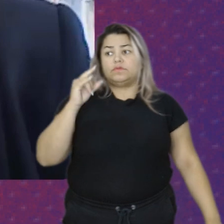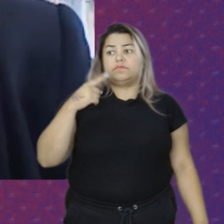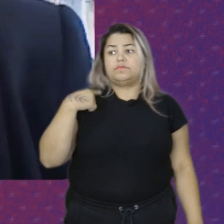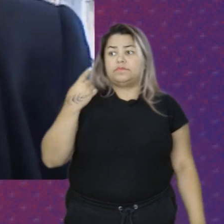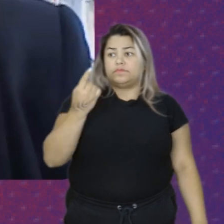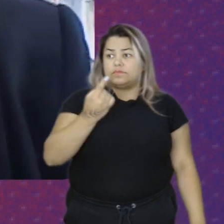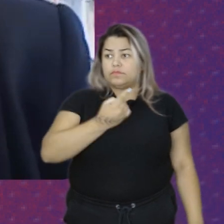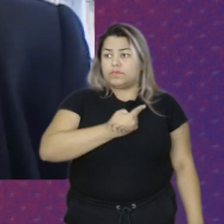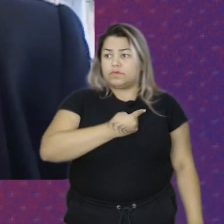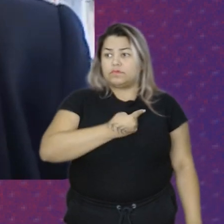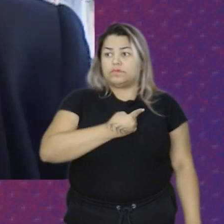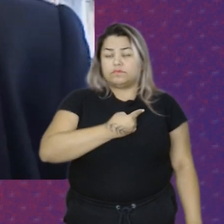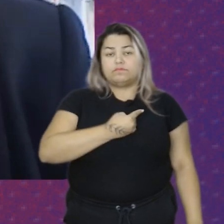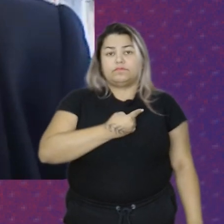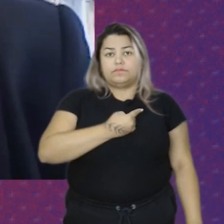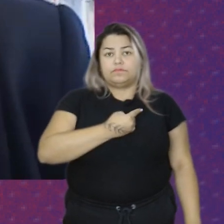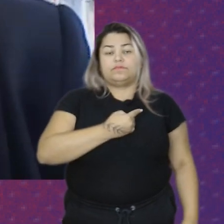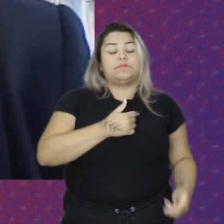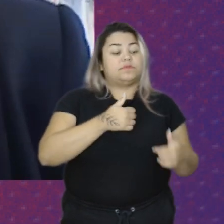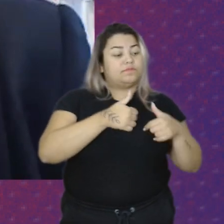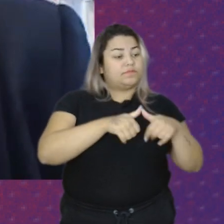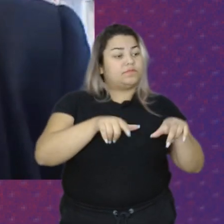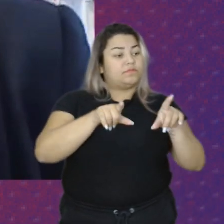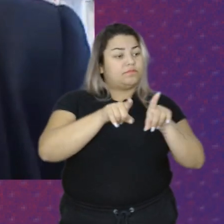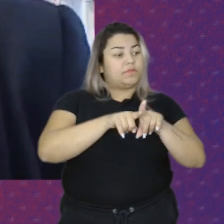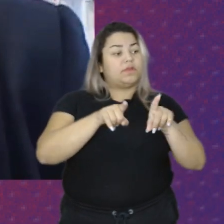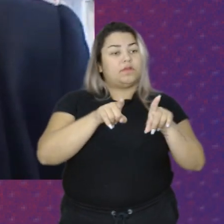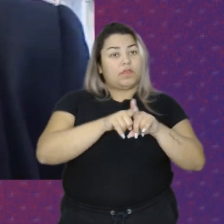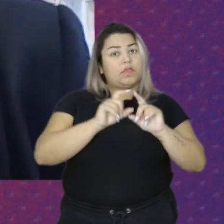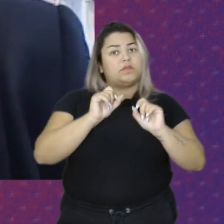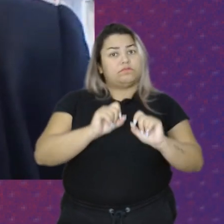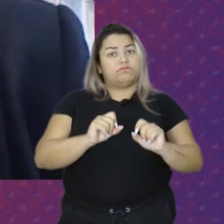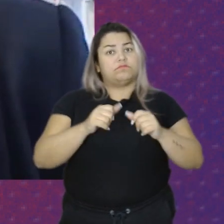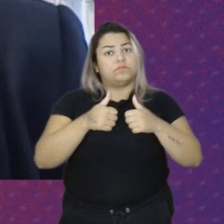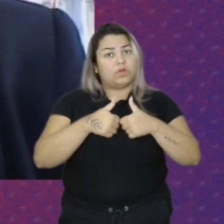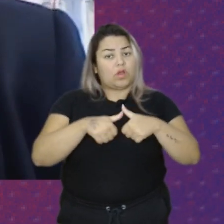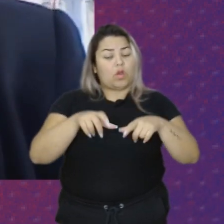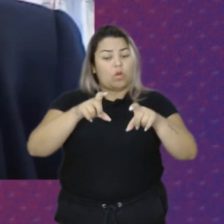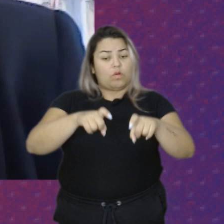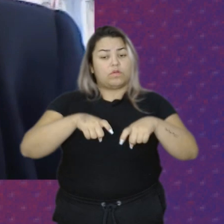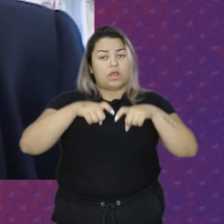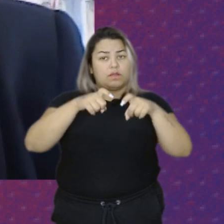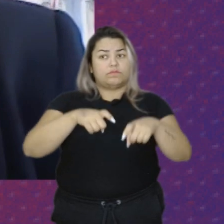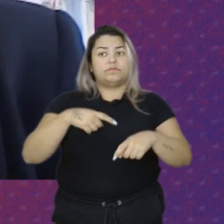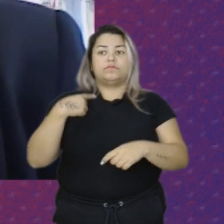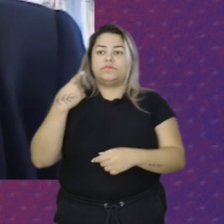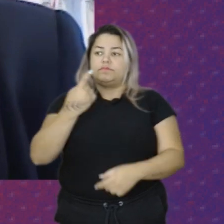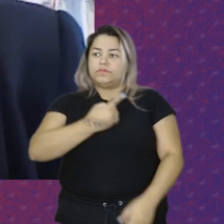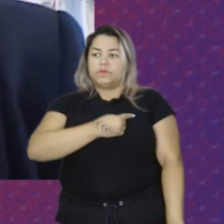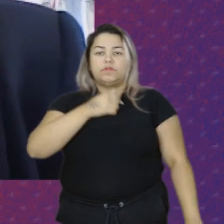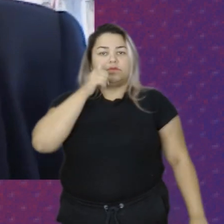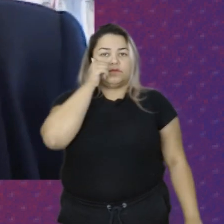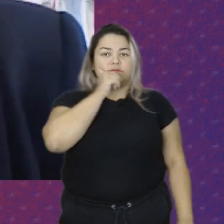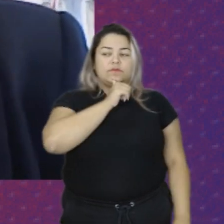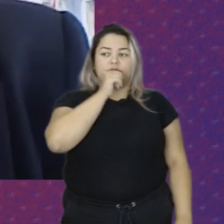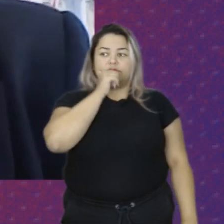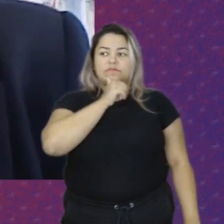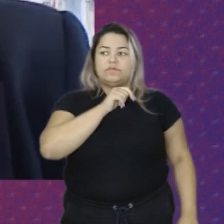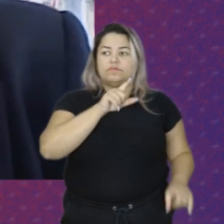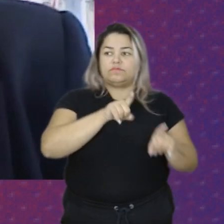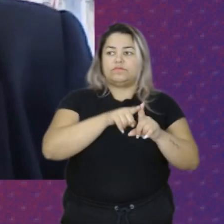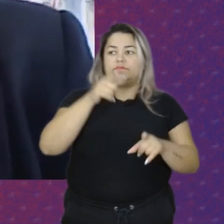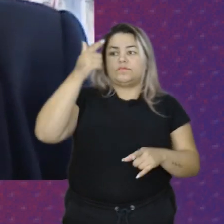nossa, nós estamos aí com a minoria de estabelecimentos rurais. para nós, mulheres, garantir a